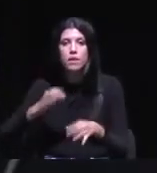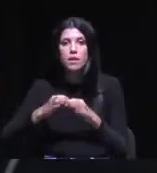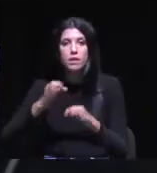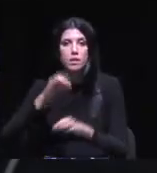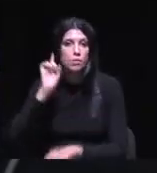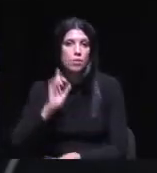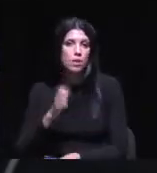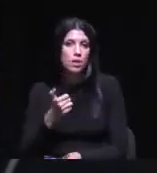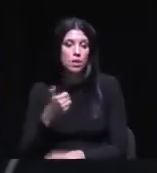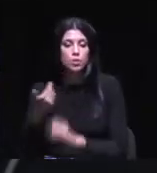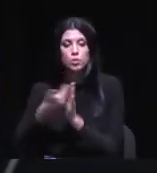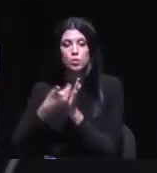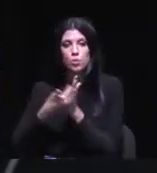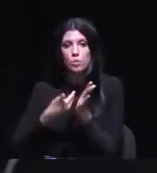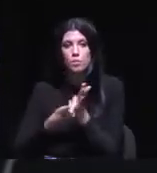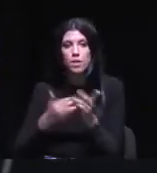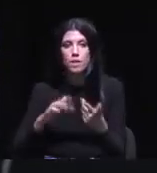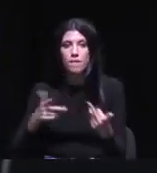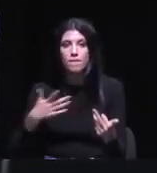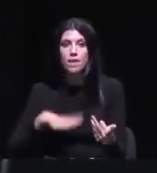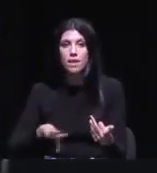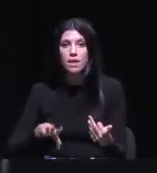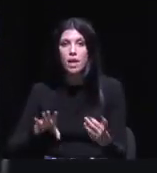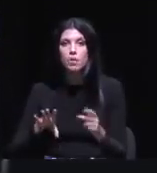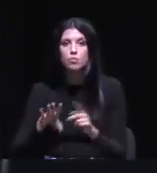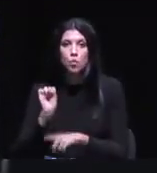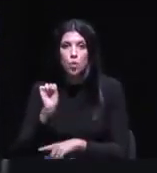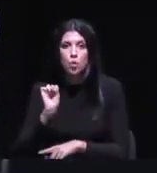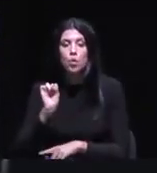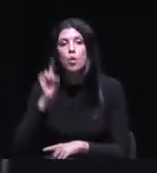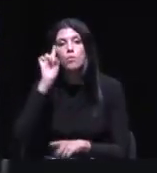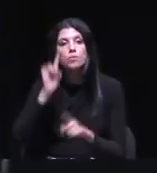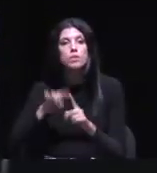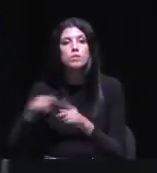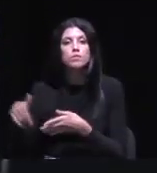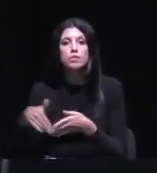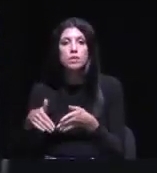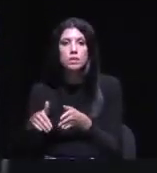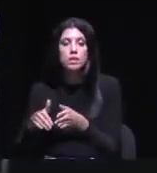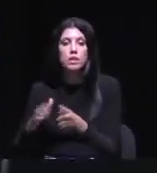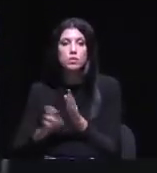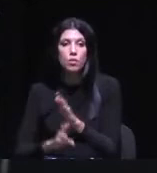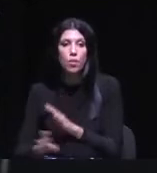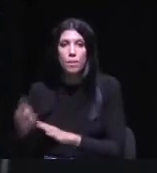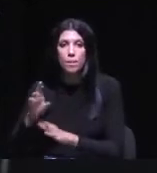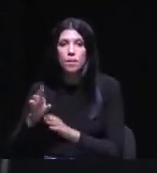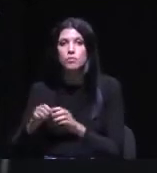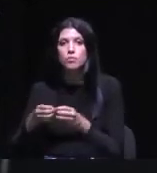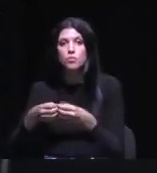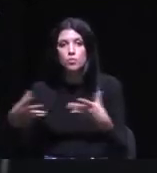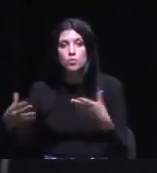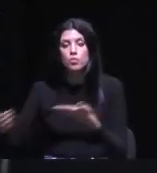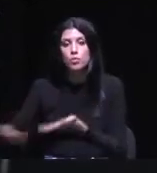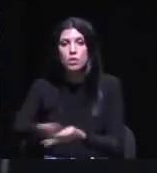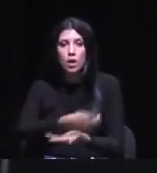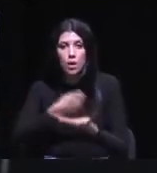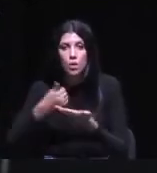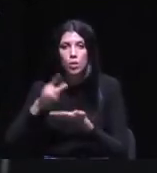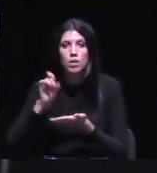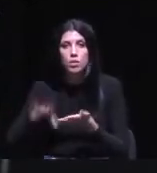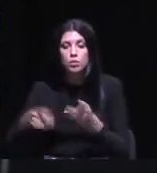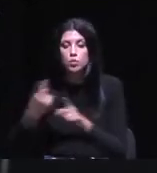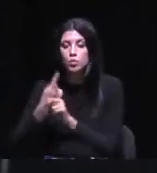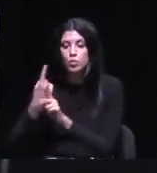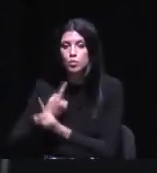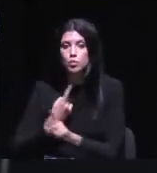Ora, neste documento, a autarquia pretende alcançar como um dos objetivos estratégicos o aumento da recolha seletiva de vários fluxos de